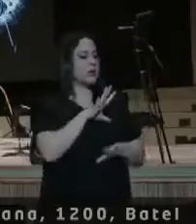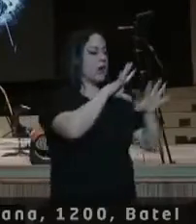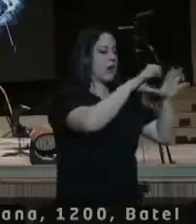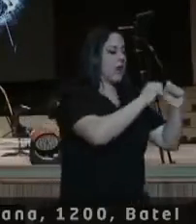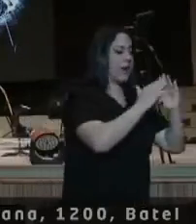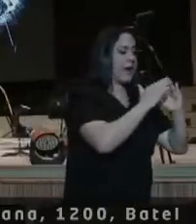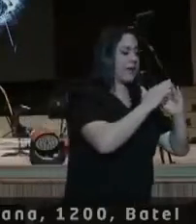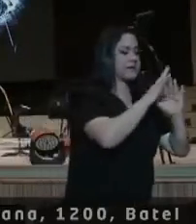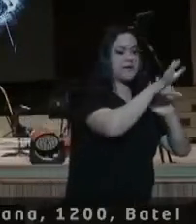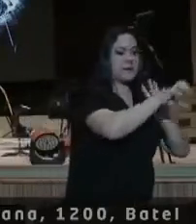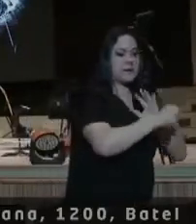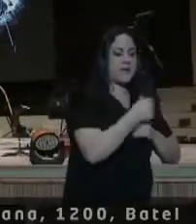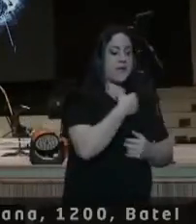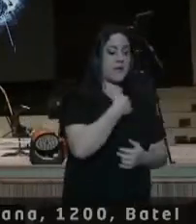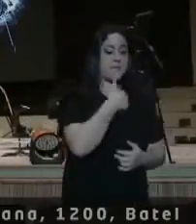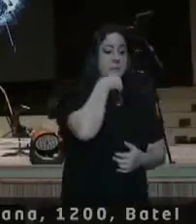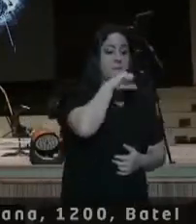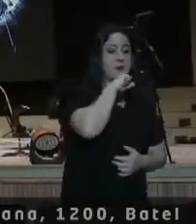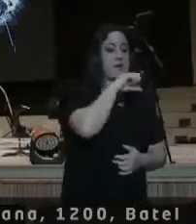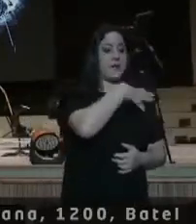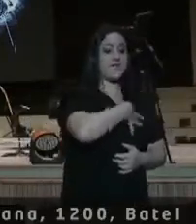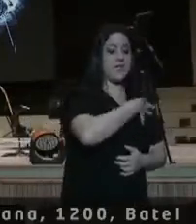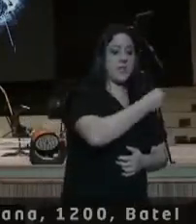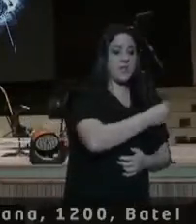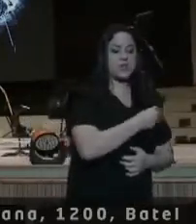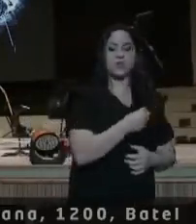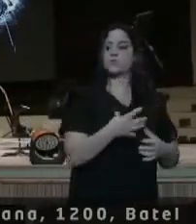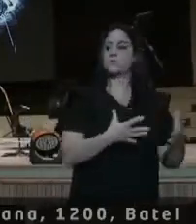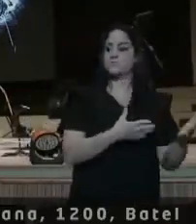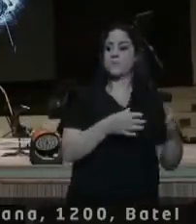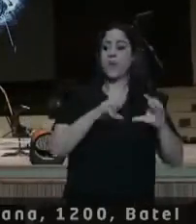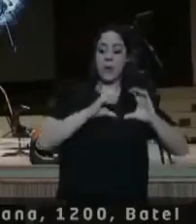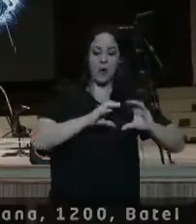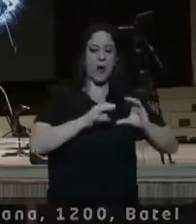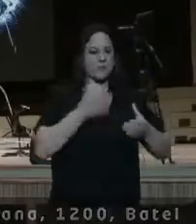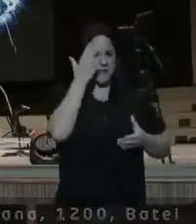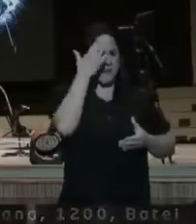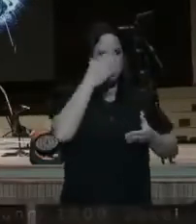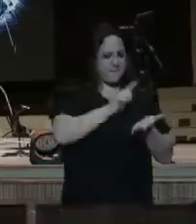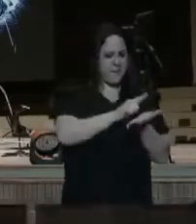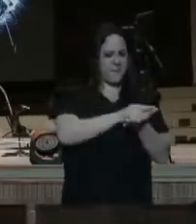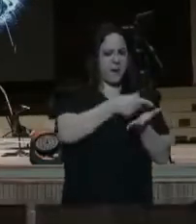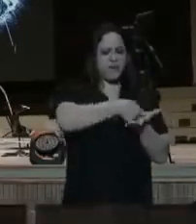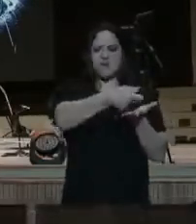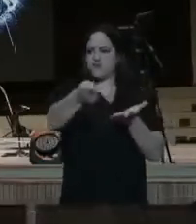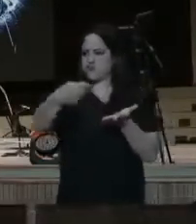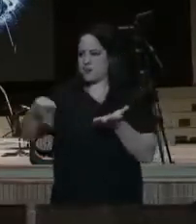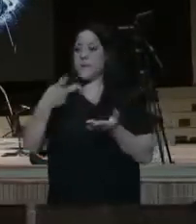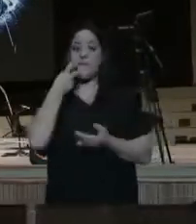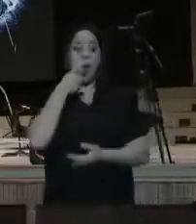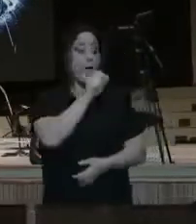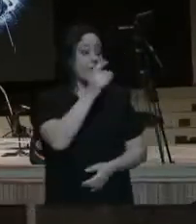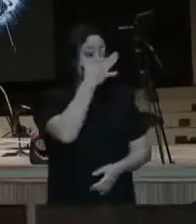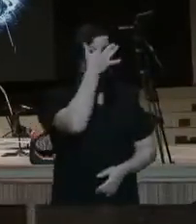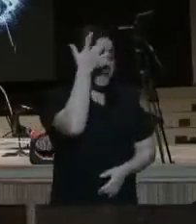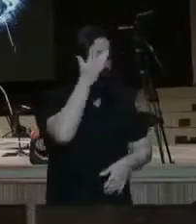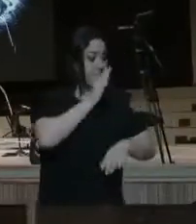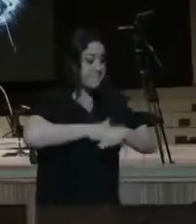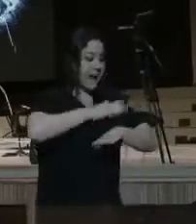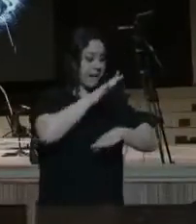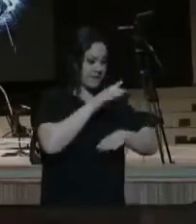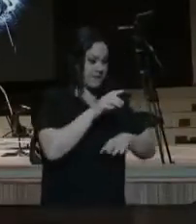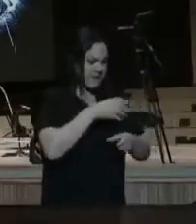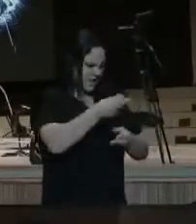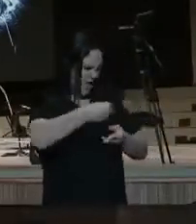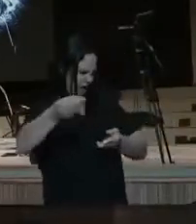o fred e rebeca e ele dava um pacote de folheto um pra mim o fred e dizia que entrega 1º na praça vai ganhar um